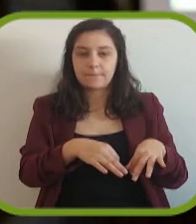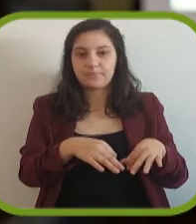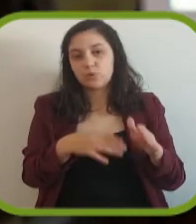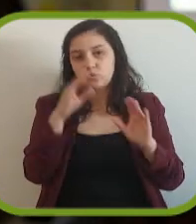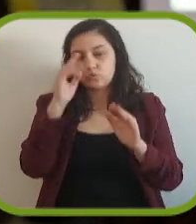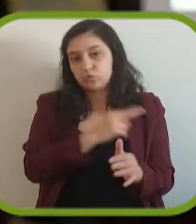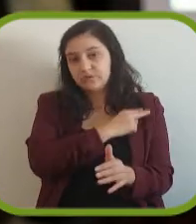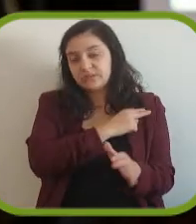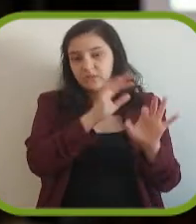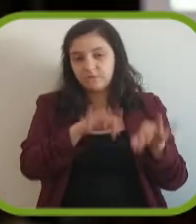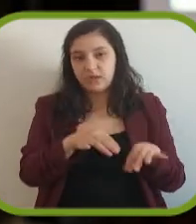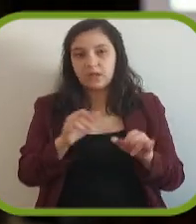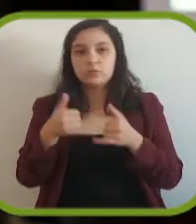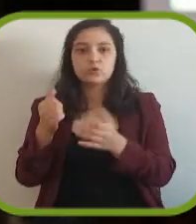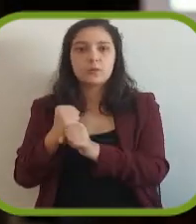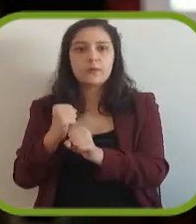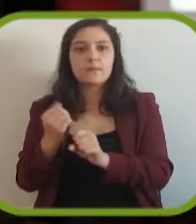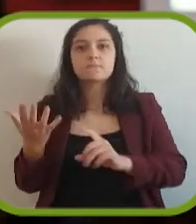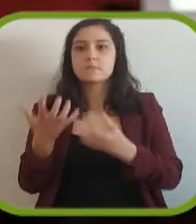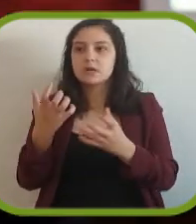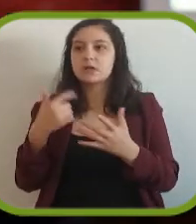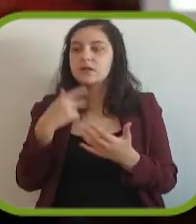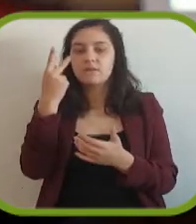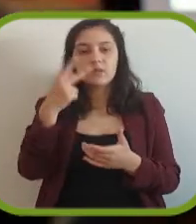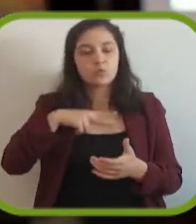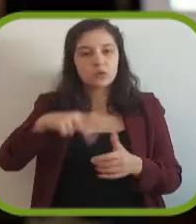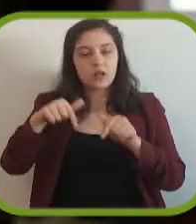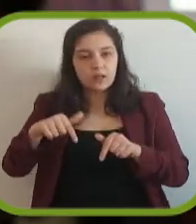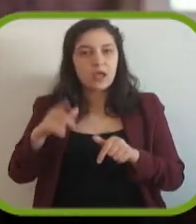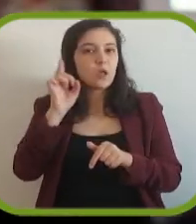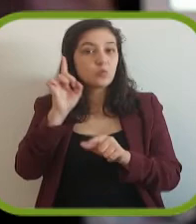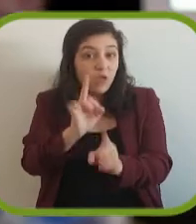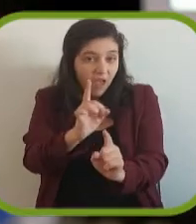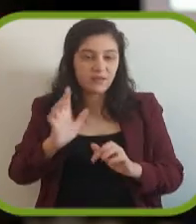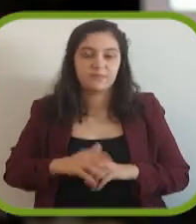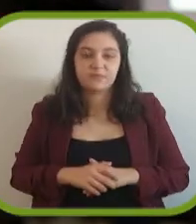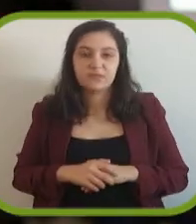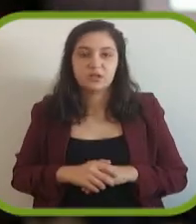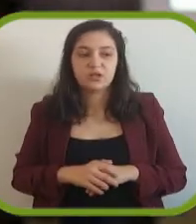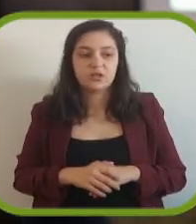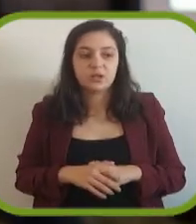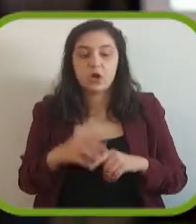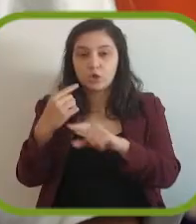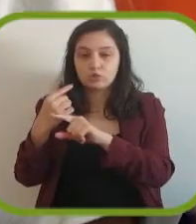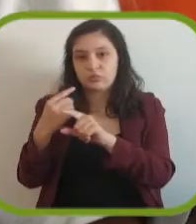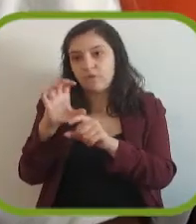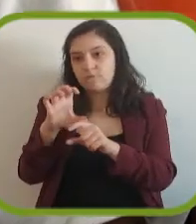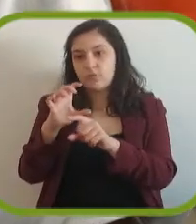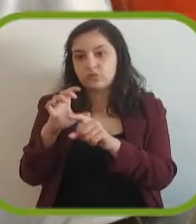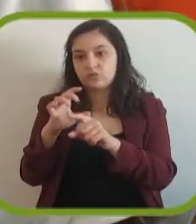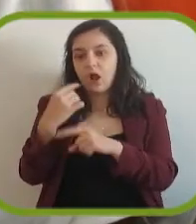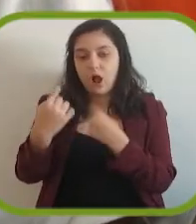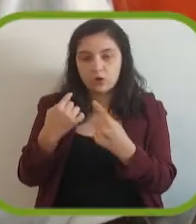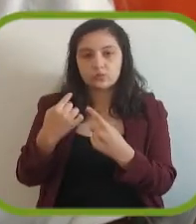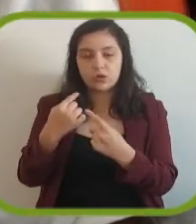universidades, e que querem trabalhar e querem ter vida aqui em Portugal e ter futuro. Isso é que é o fundamental. Já foram tomadas várias